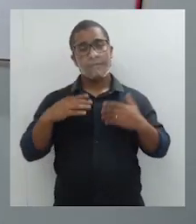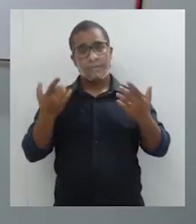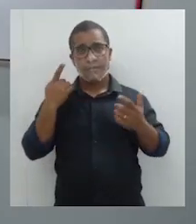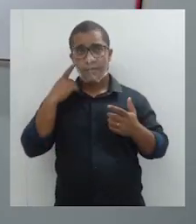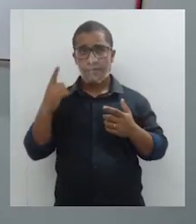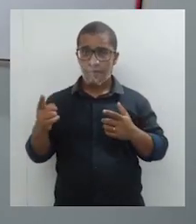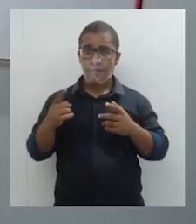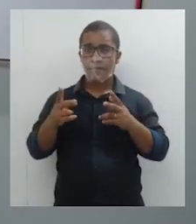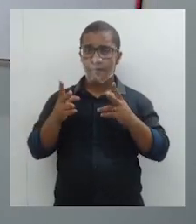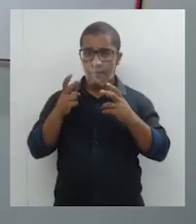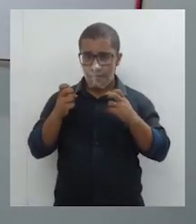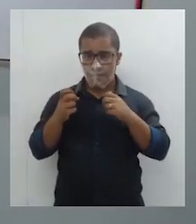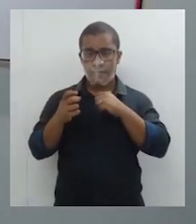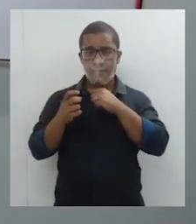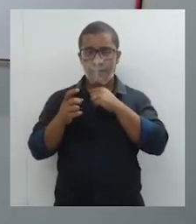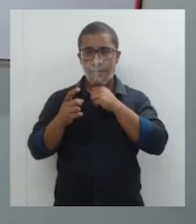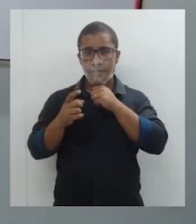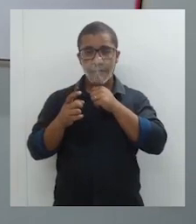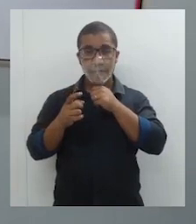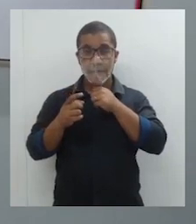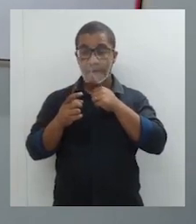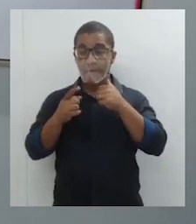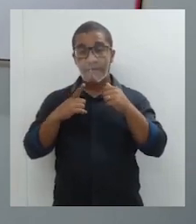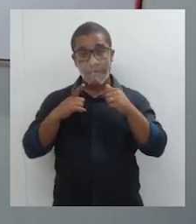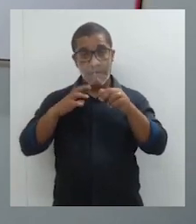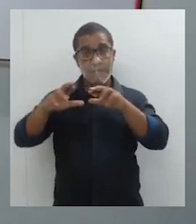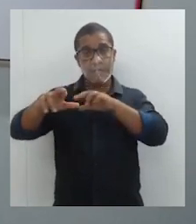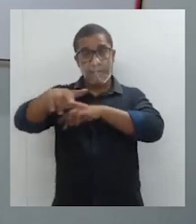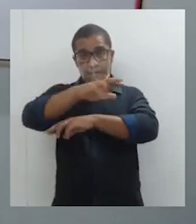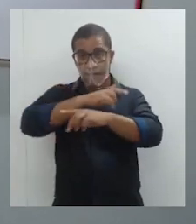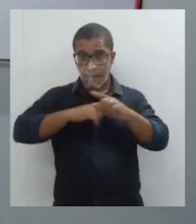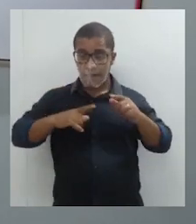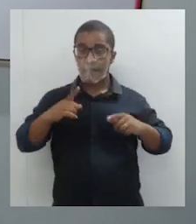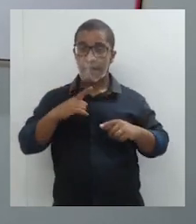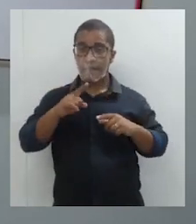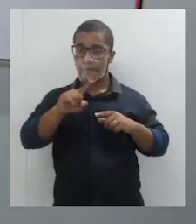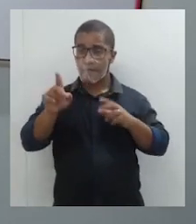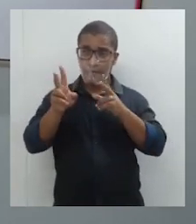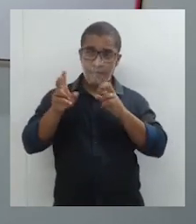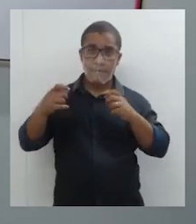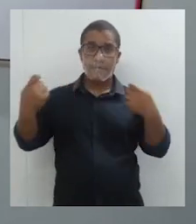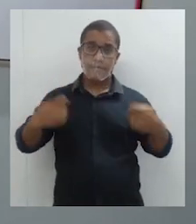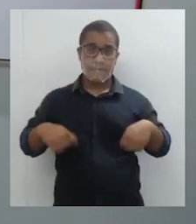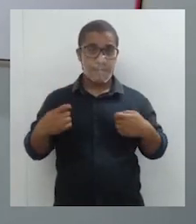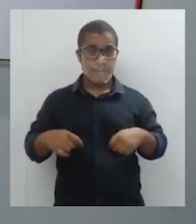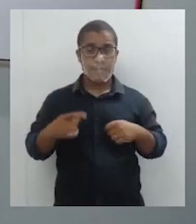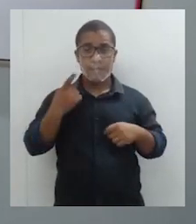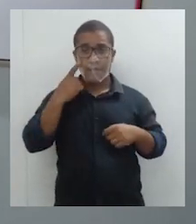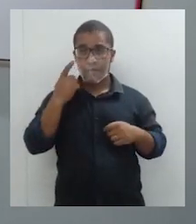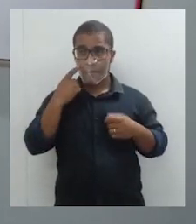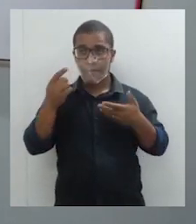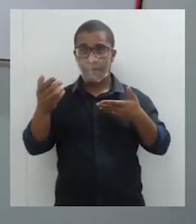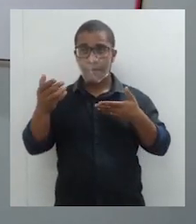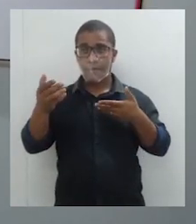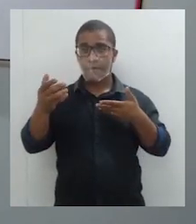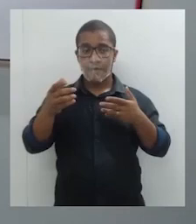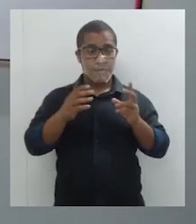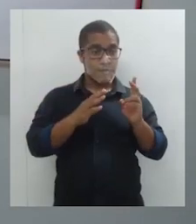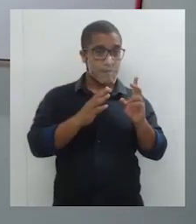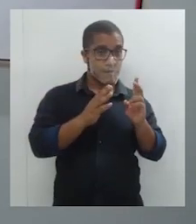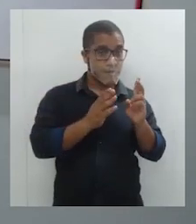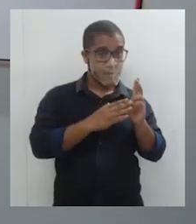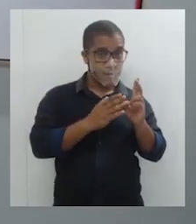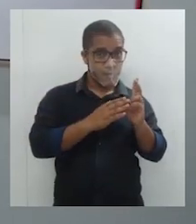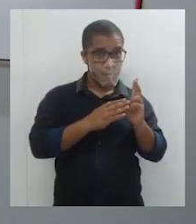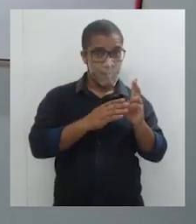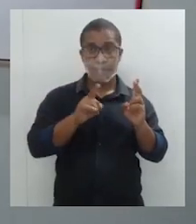veja só as diferenças É sempre bom observar isso olha aí a relação que nós vimos do índio